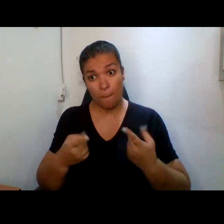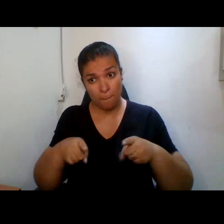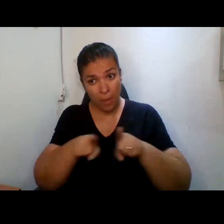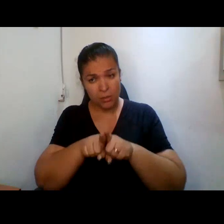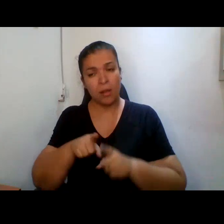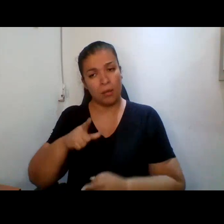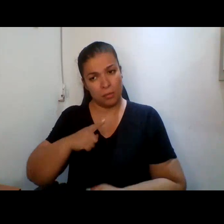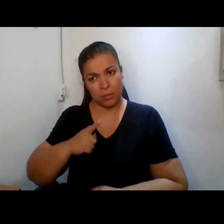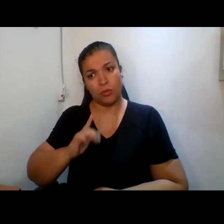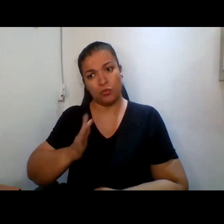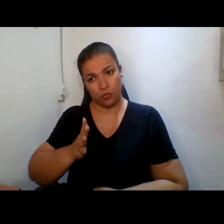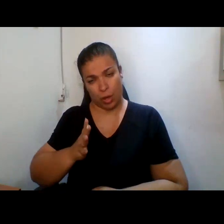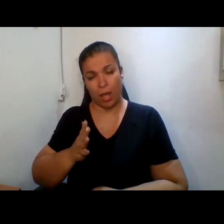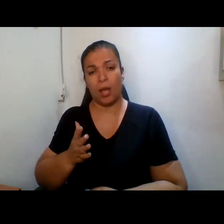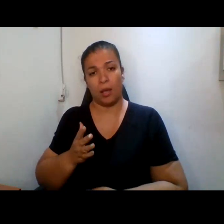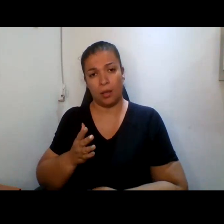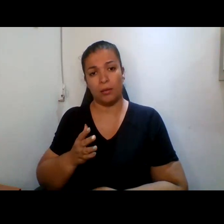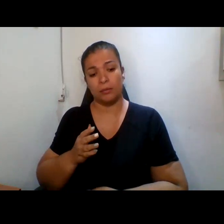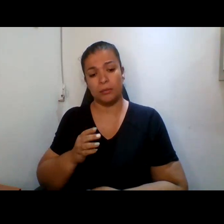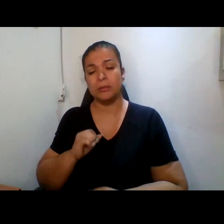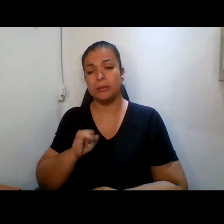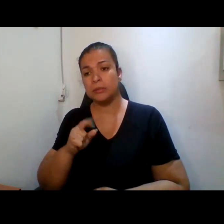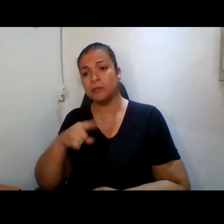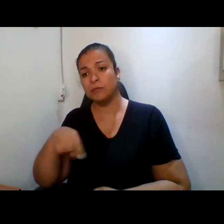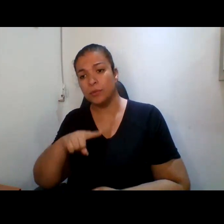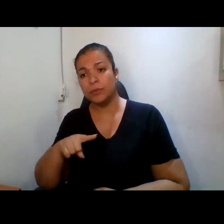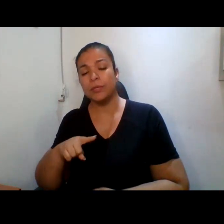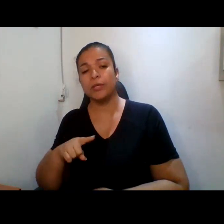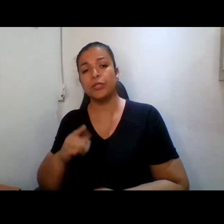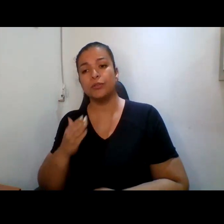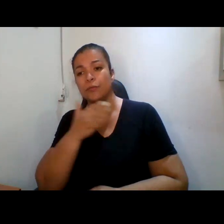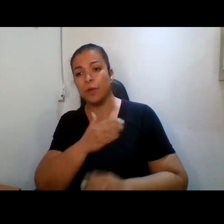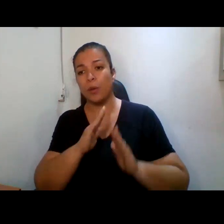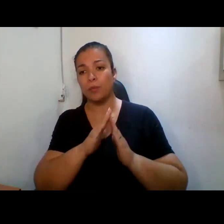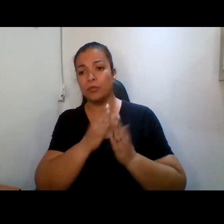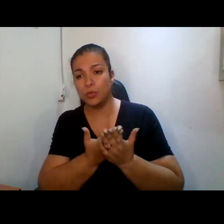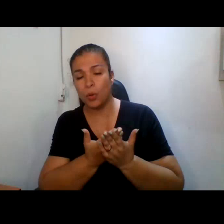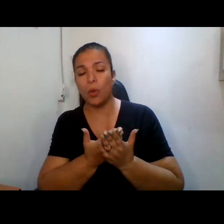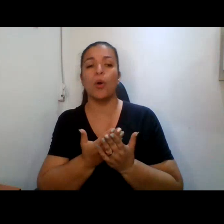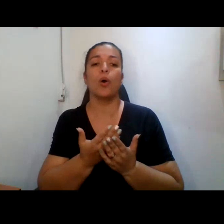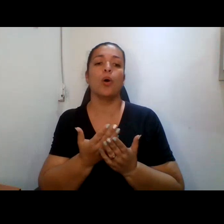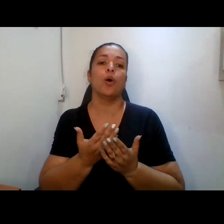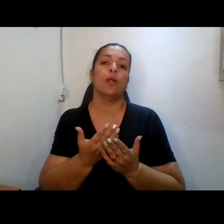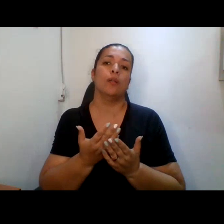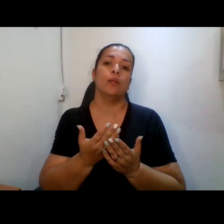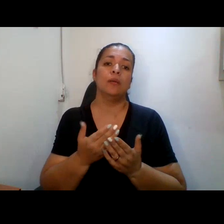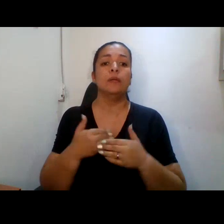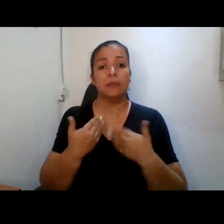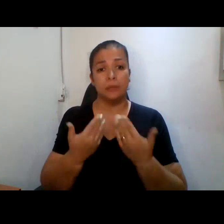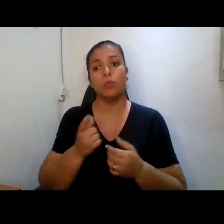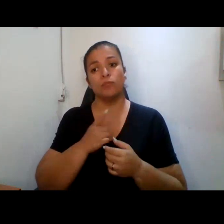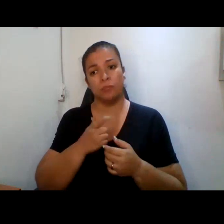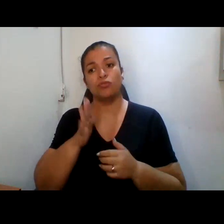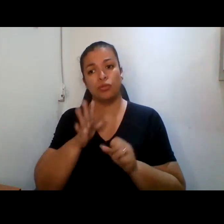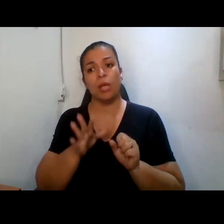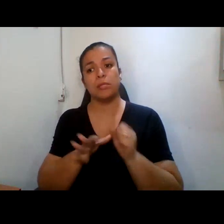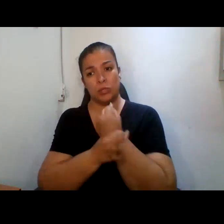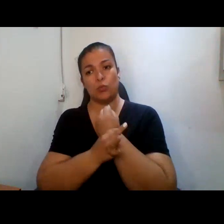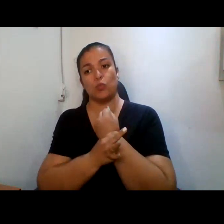existe, e quando vocês vão para as escolas, né? Então, já existe um seguro que é feito